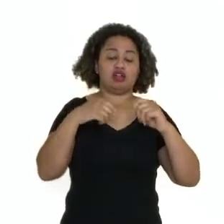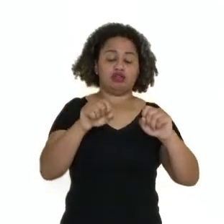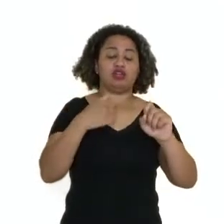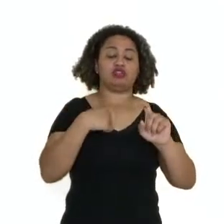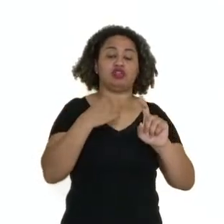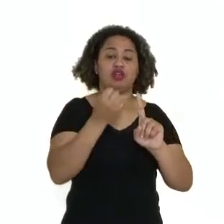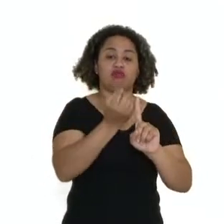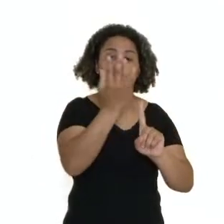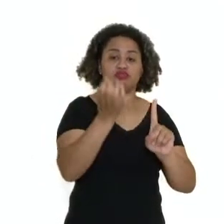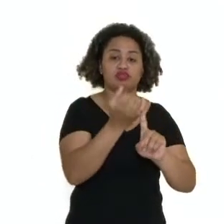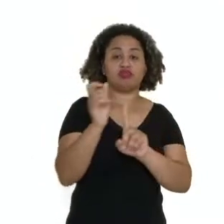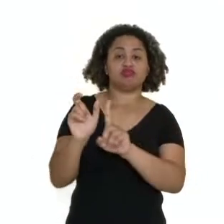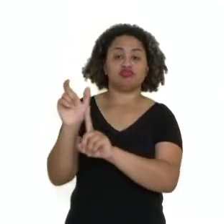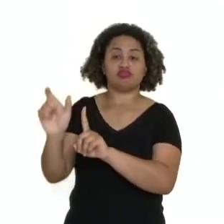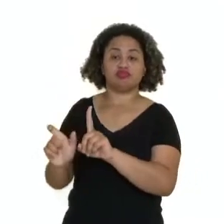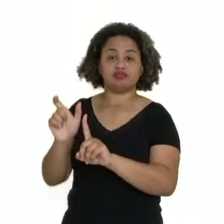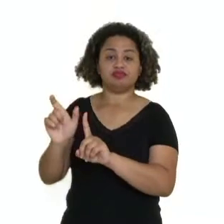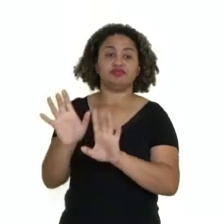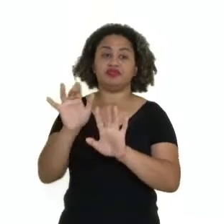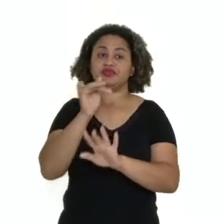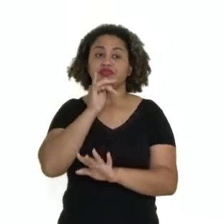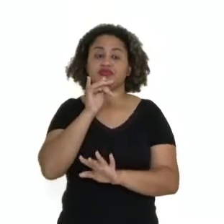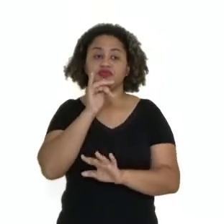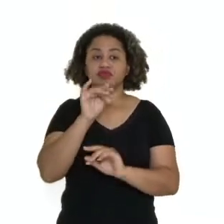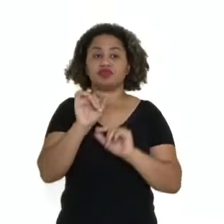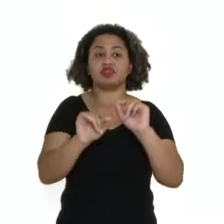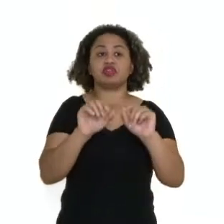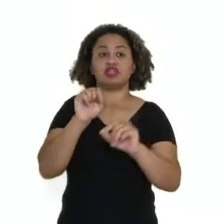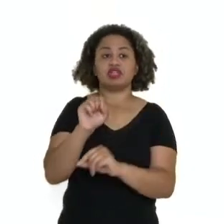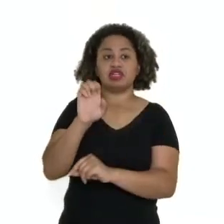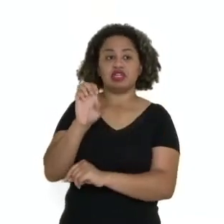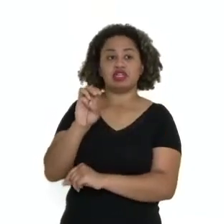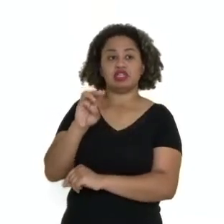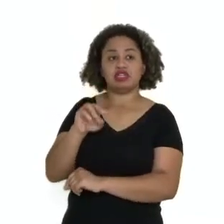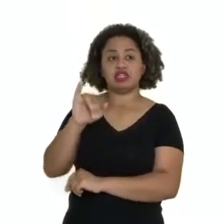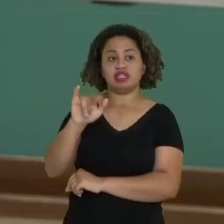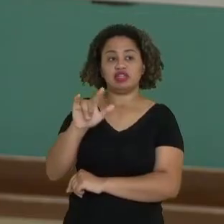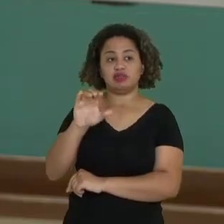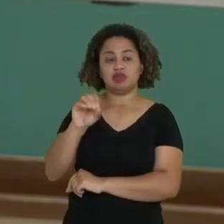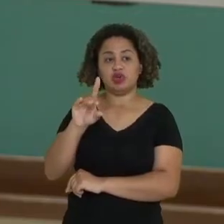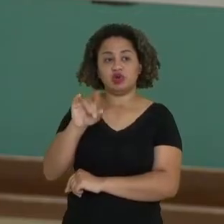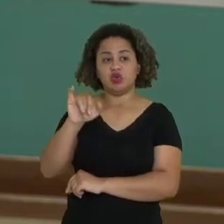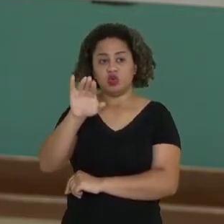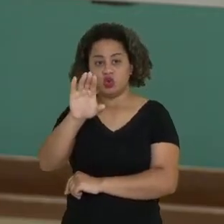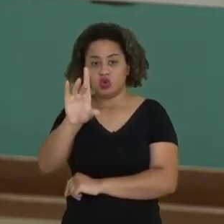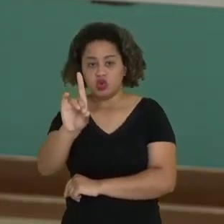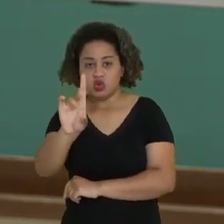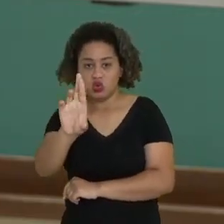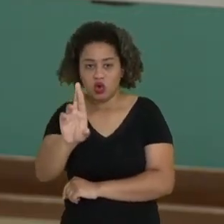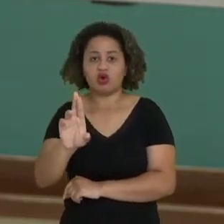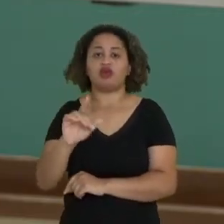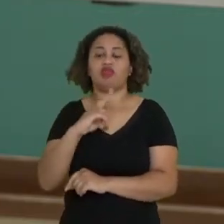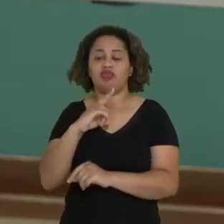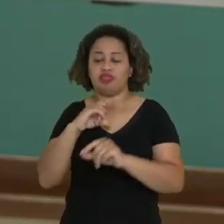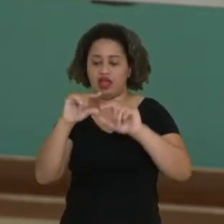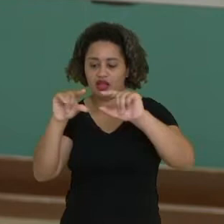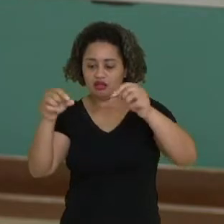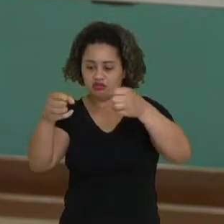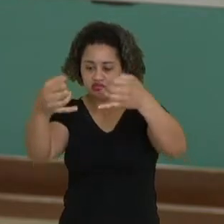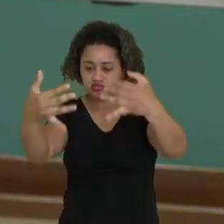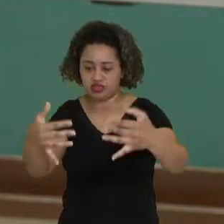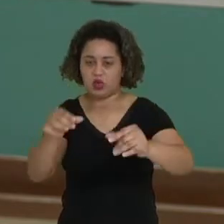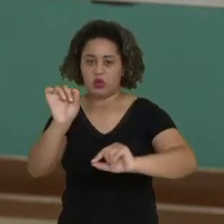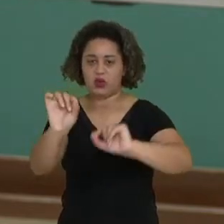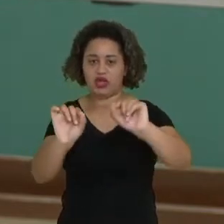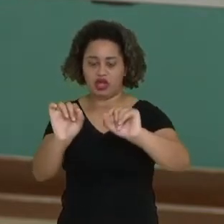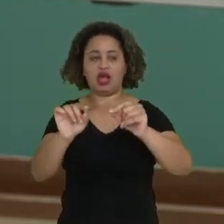verbal. Por exemplo, o que é um semicondutor? Tem aqui a explicação. O que é a alimentação da rede? Tem aqui.